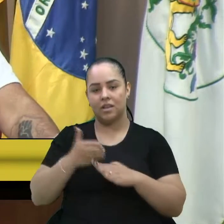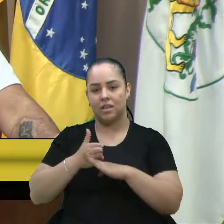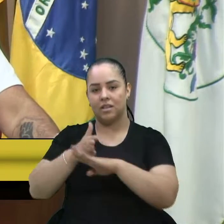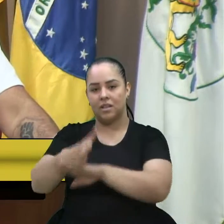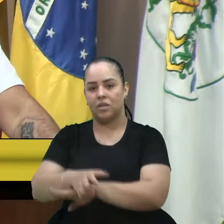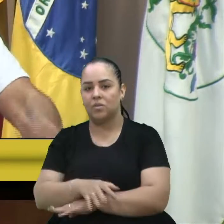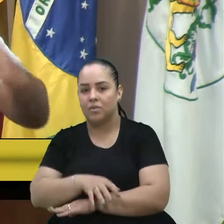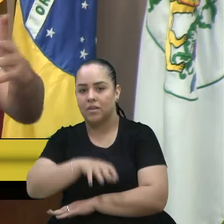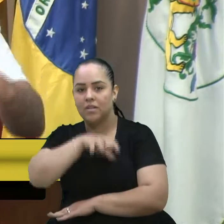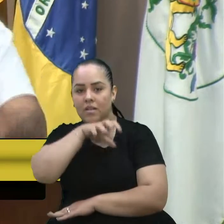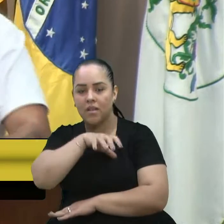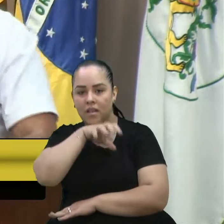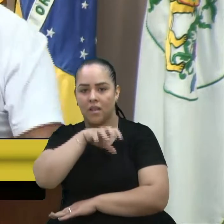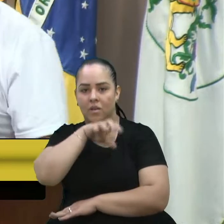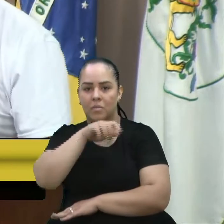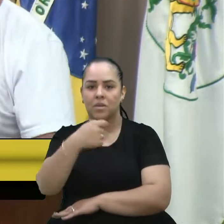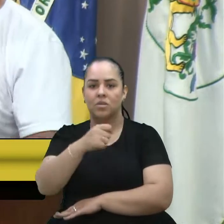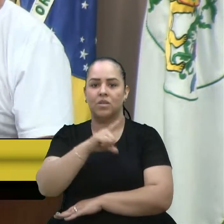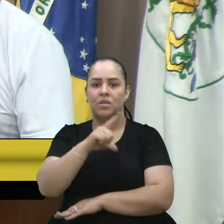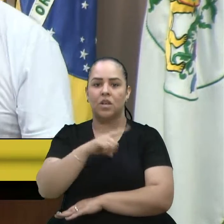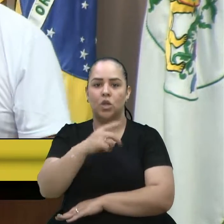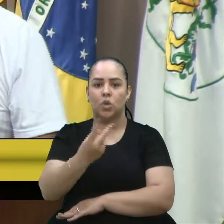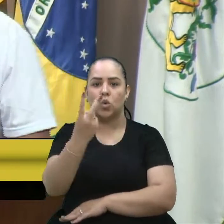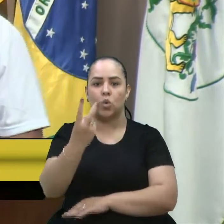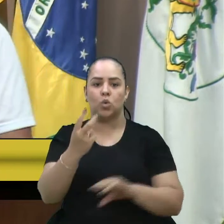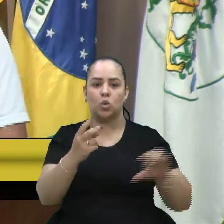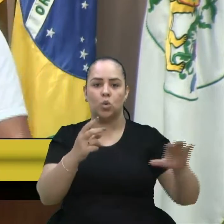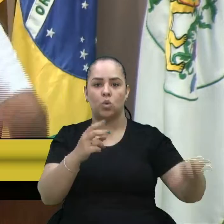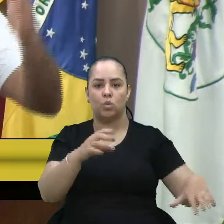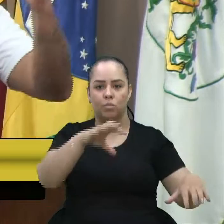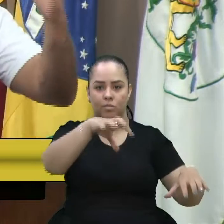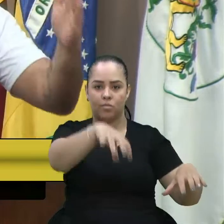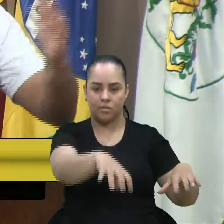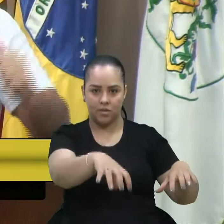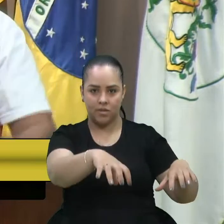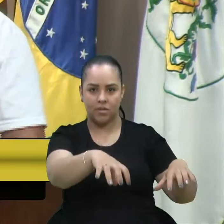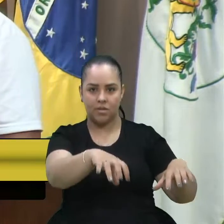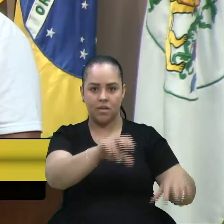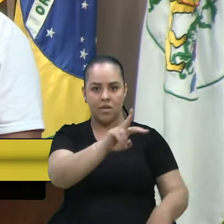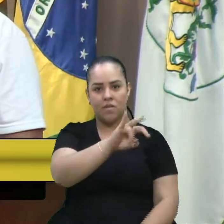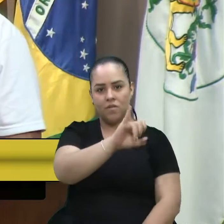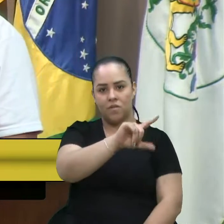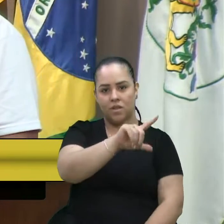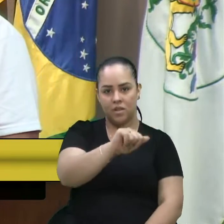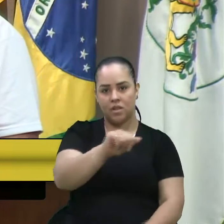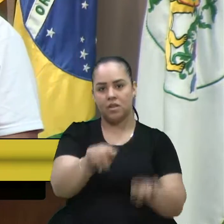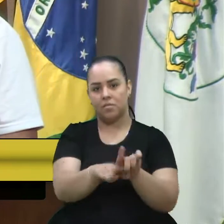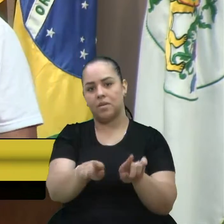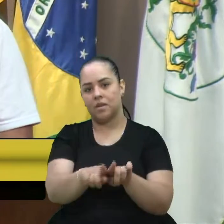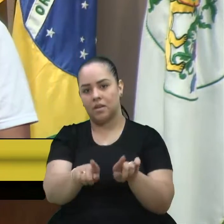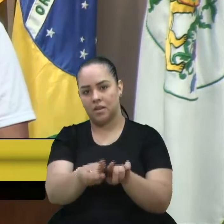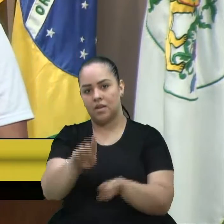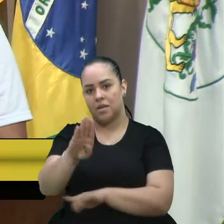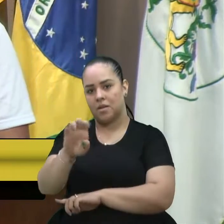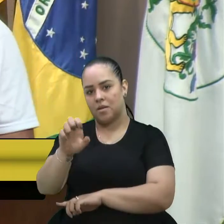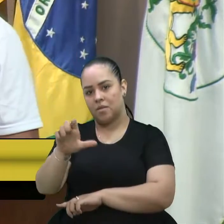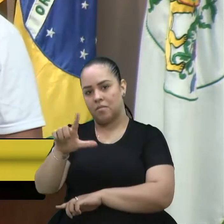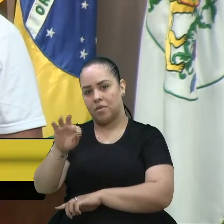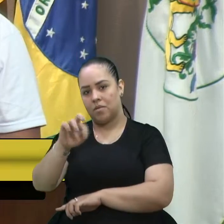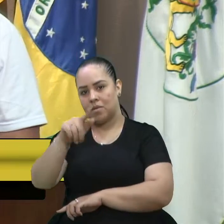dois primeiros locais, nesses primeiros dois locais de subhabitação. A Vila, o Beltrão e o Jardelino